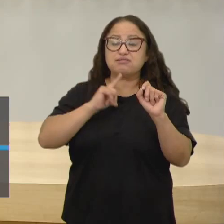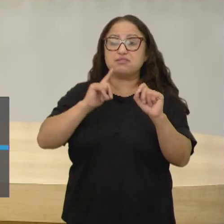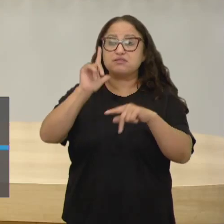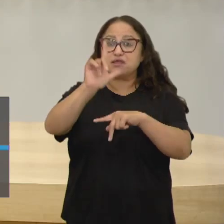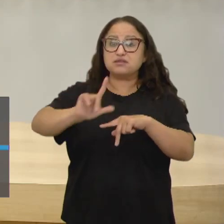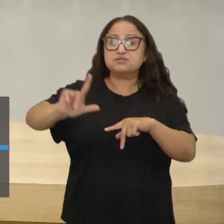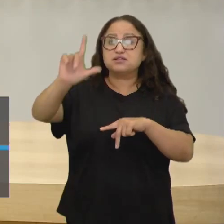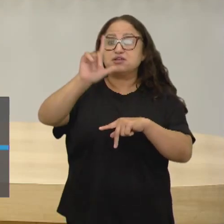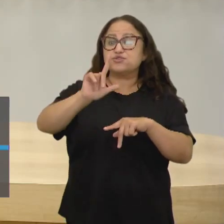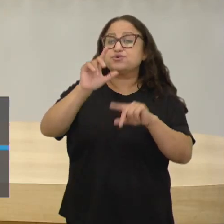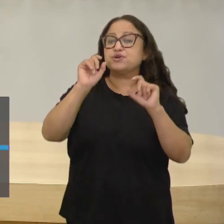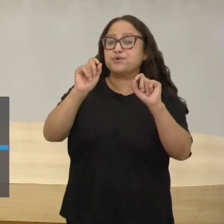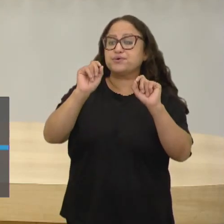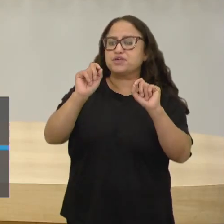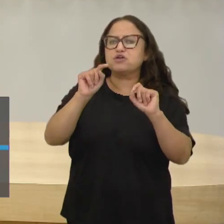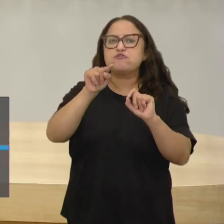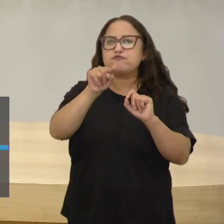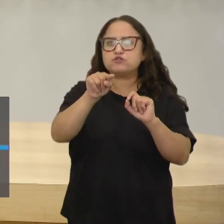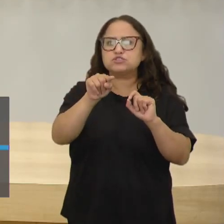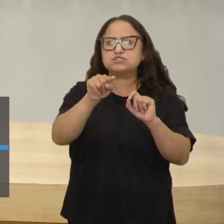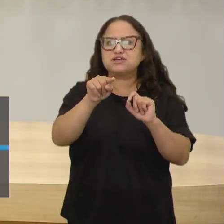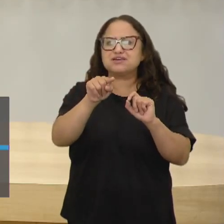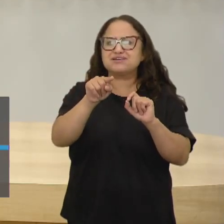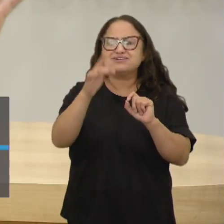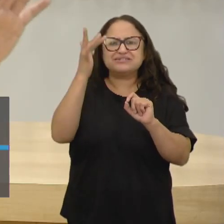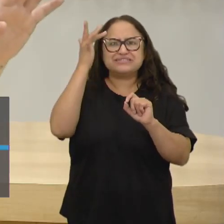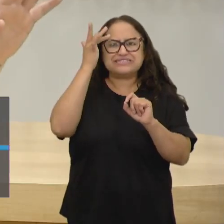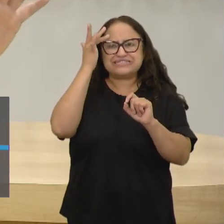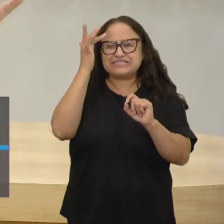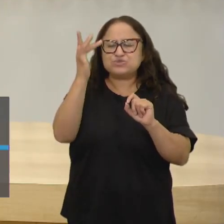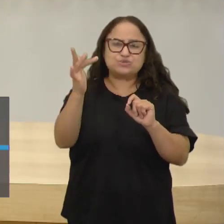dos quais você não sai